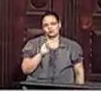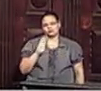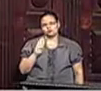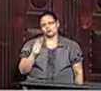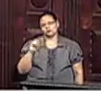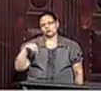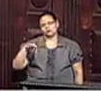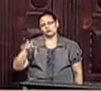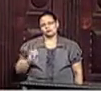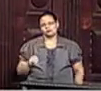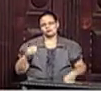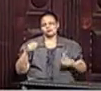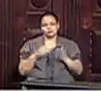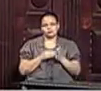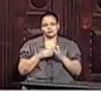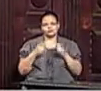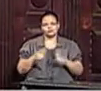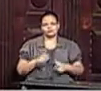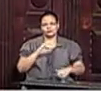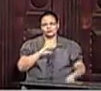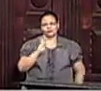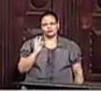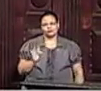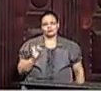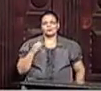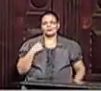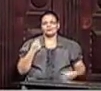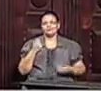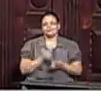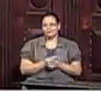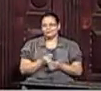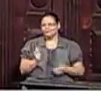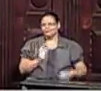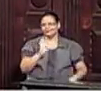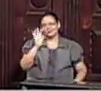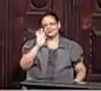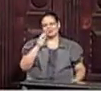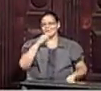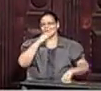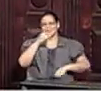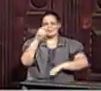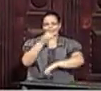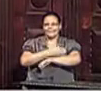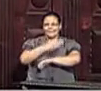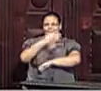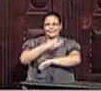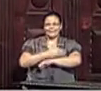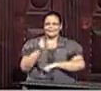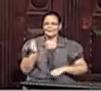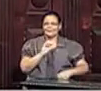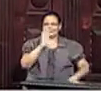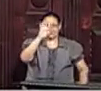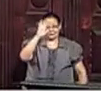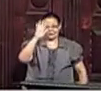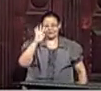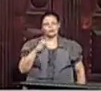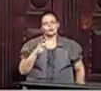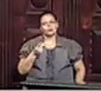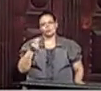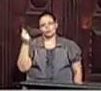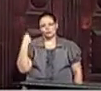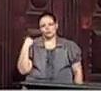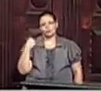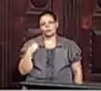que cobra um dos maiores pedágios do Brasil, um pedágio escandaloso que há muito